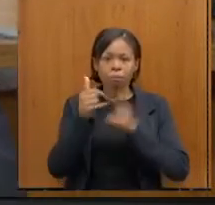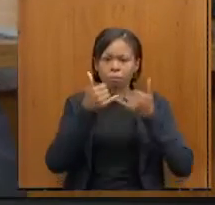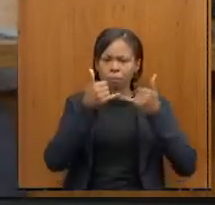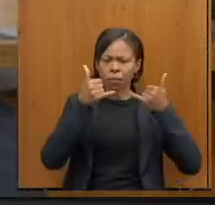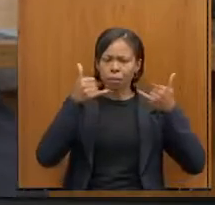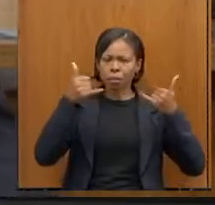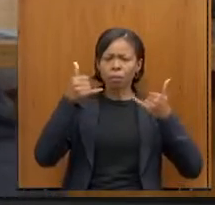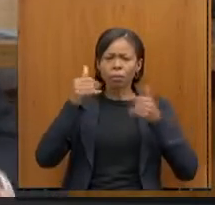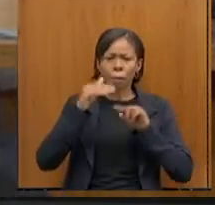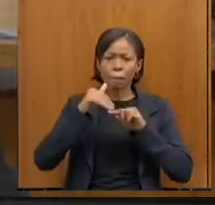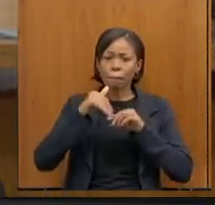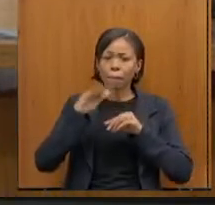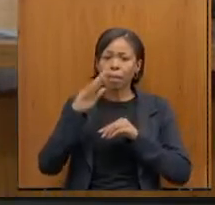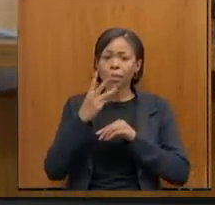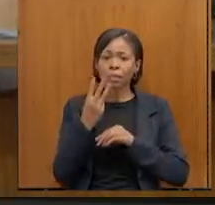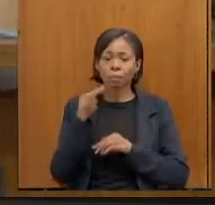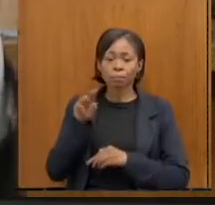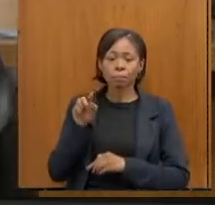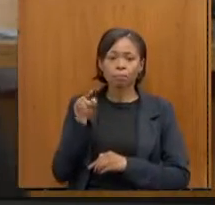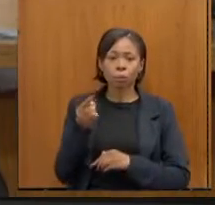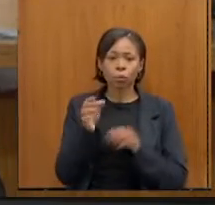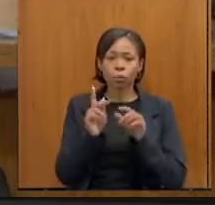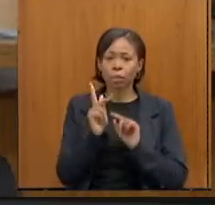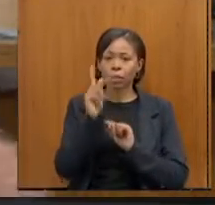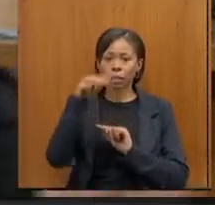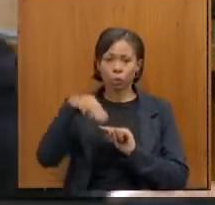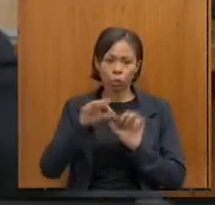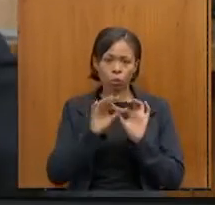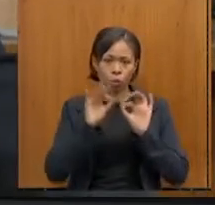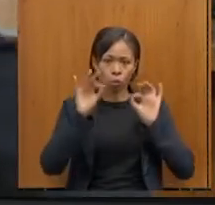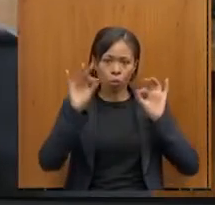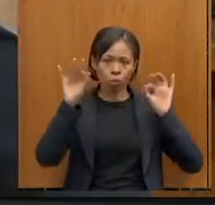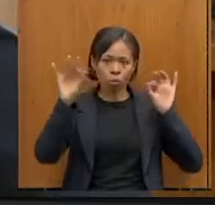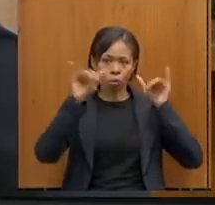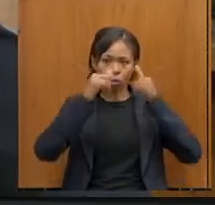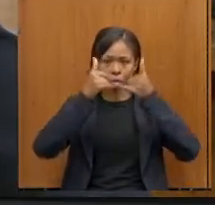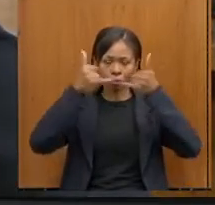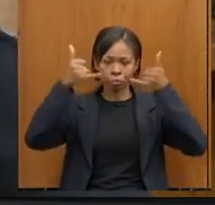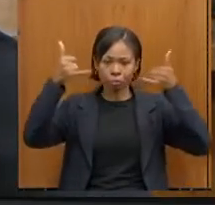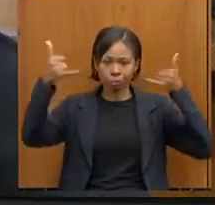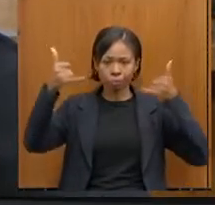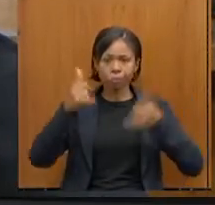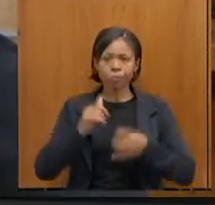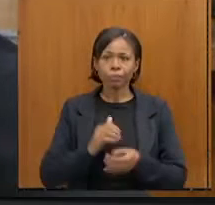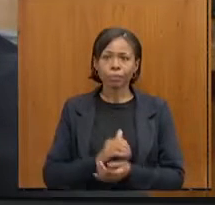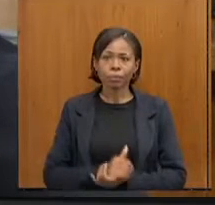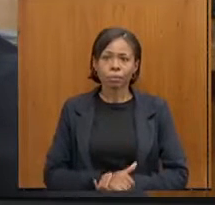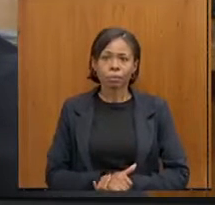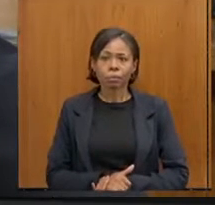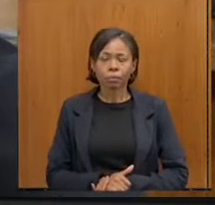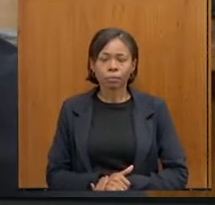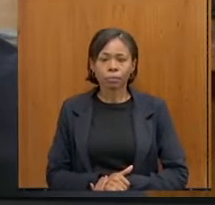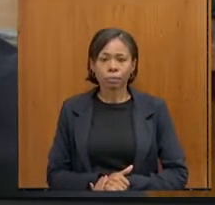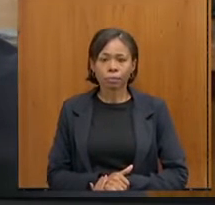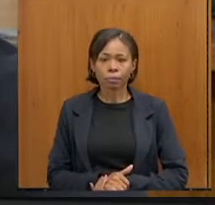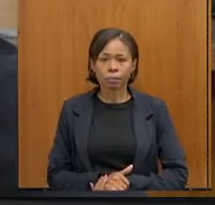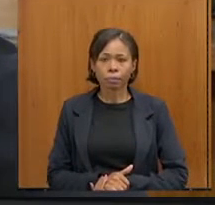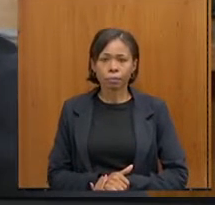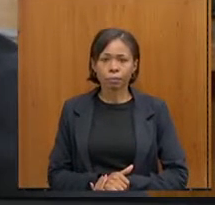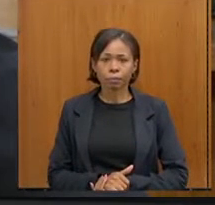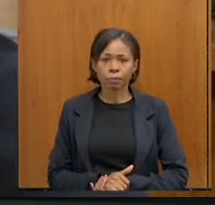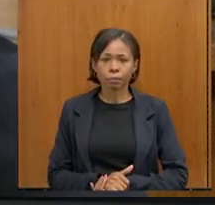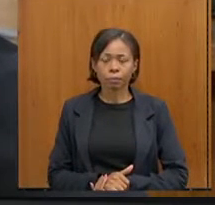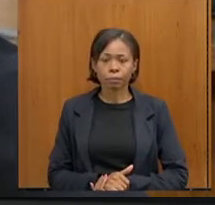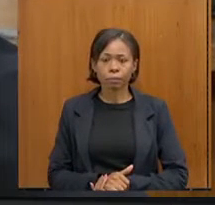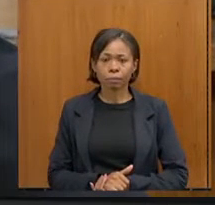de mais de 3.000 km em eu mostro aqui este gráfico